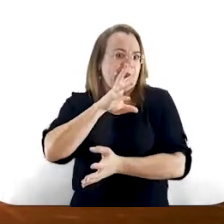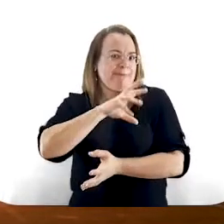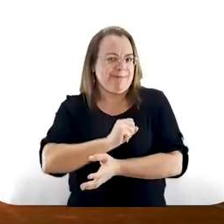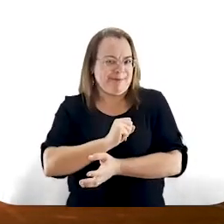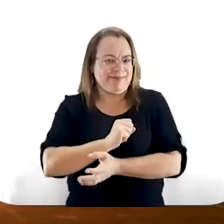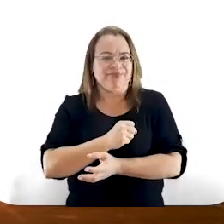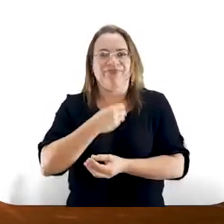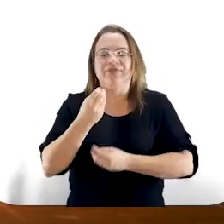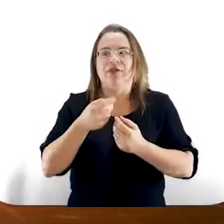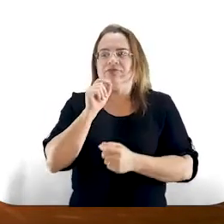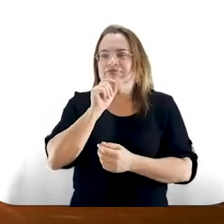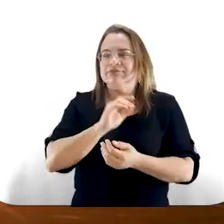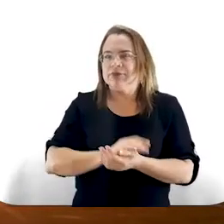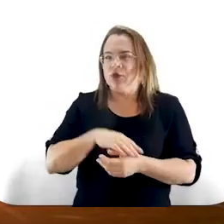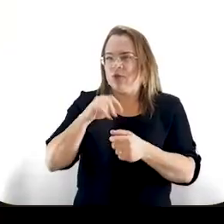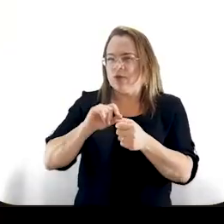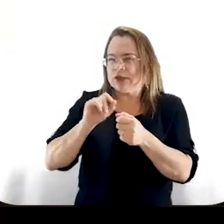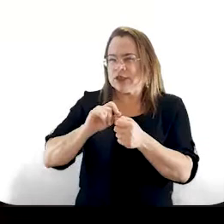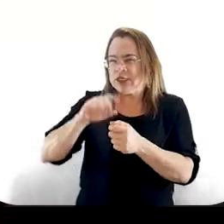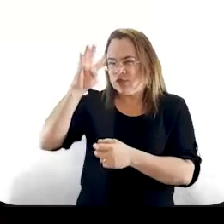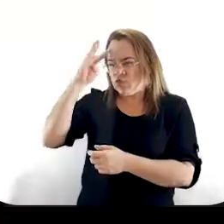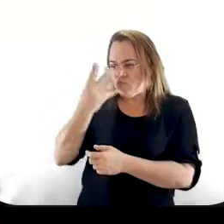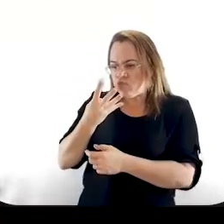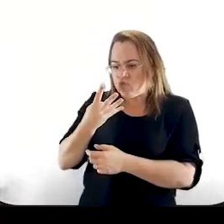ele resolveu então fazer uma armadilha.